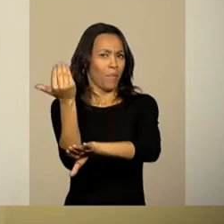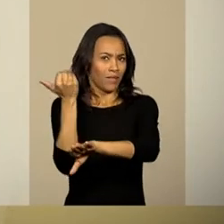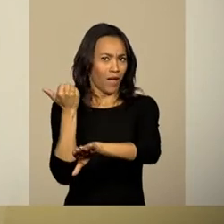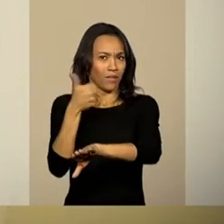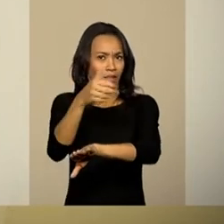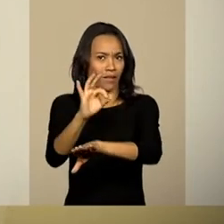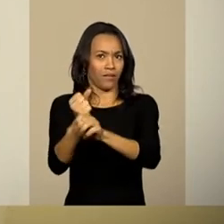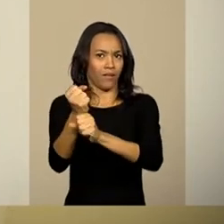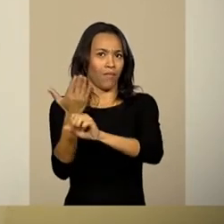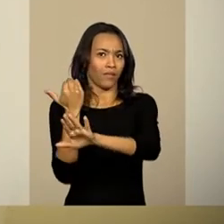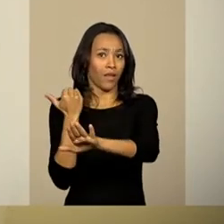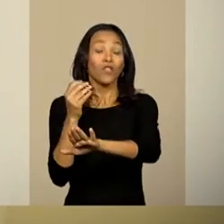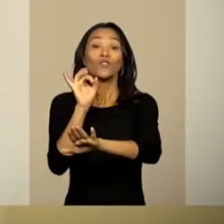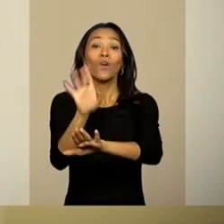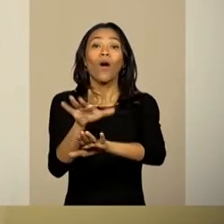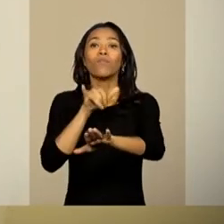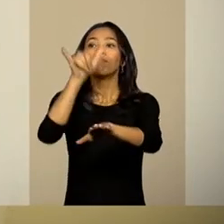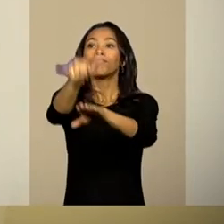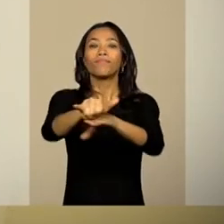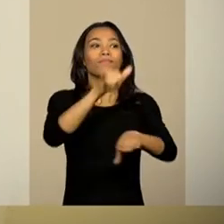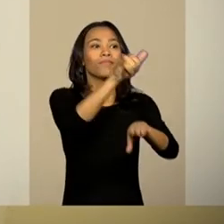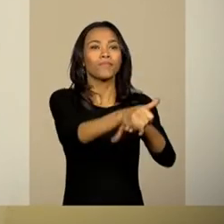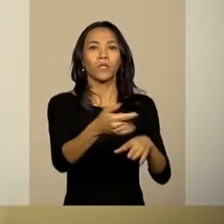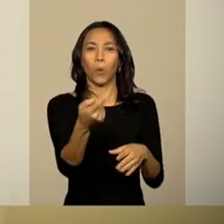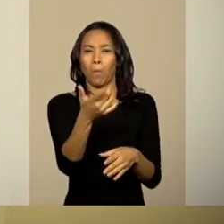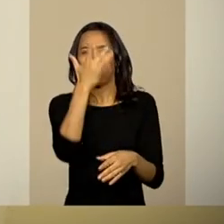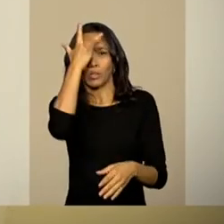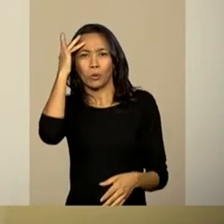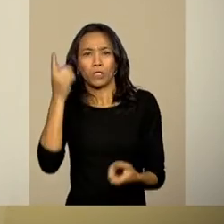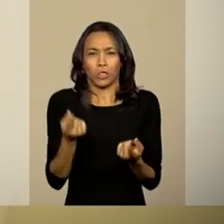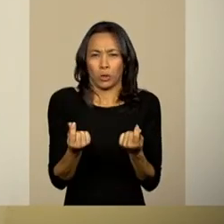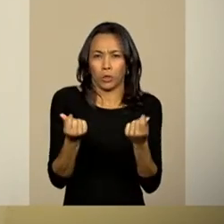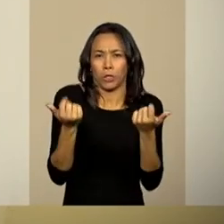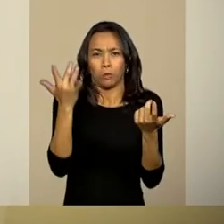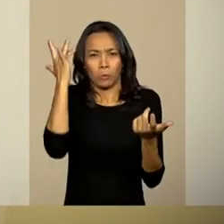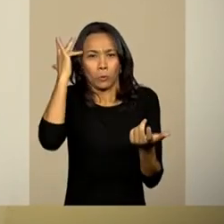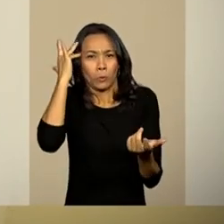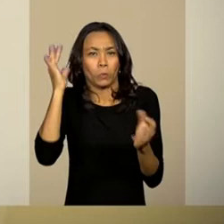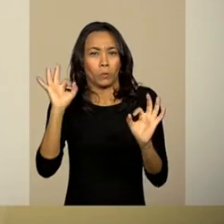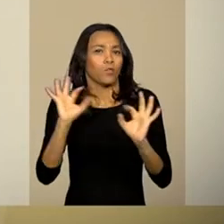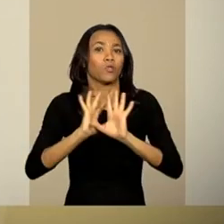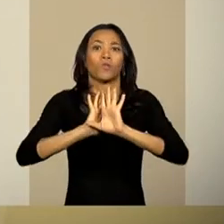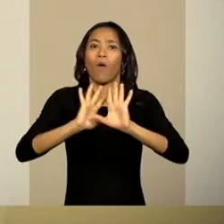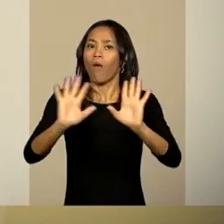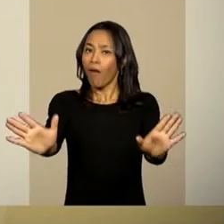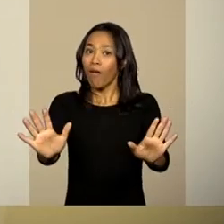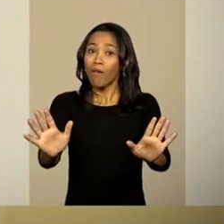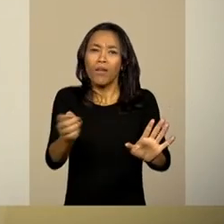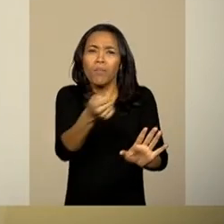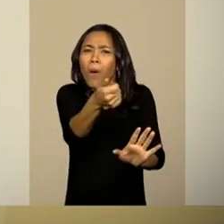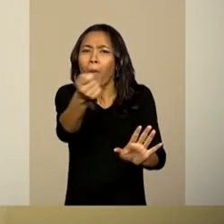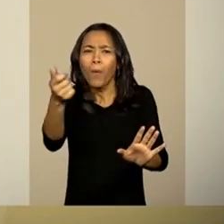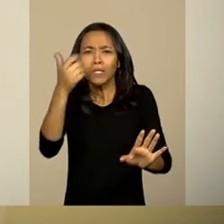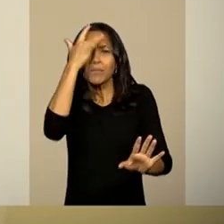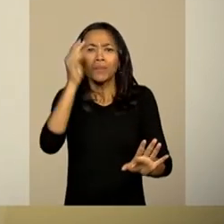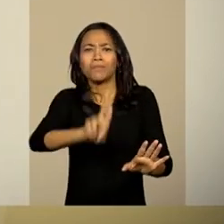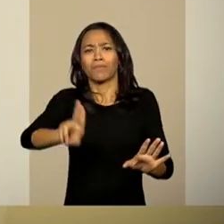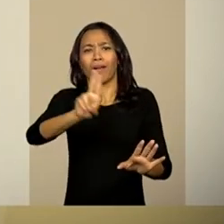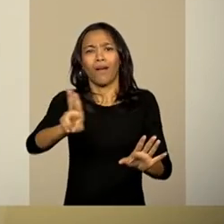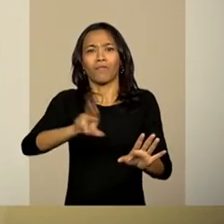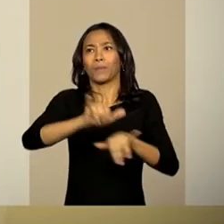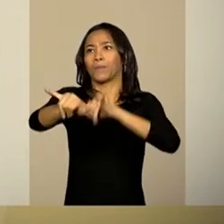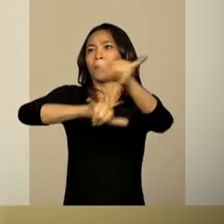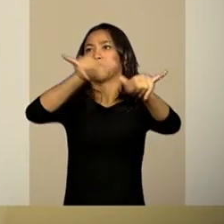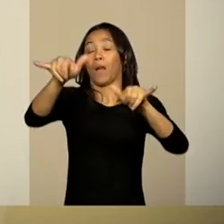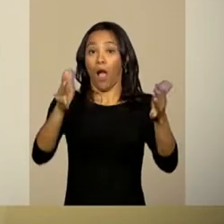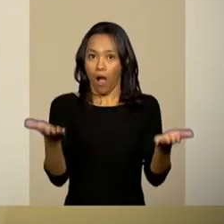os aeroportos só serviam a uma pequena elite, a uma pequena parcela da população, uns poucos privilegiados que andavam